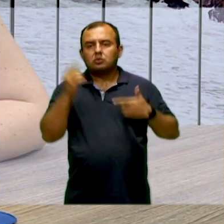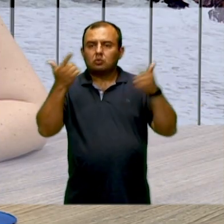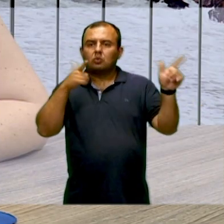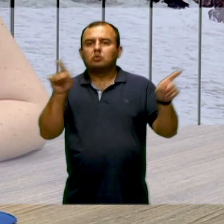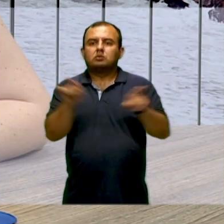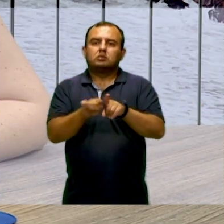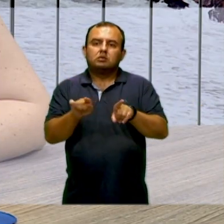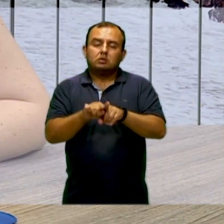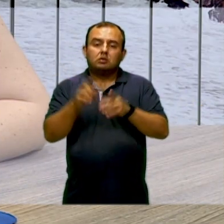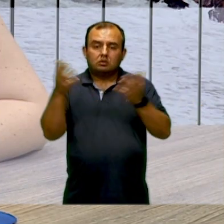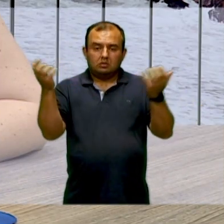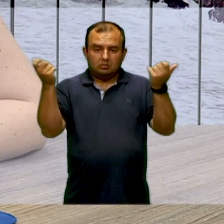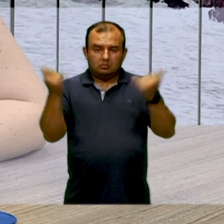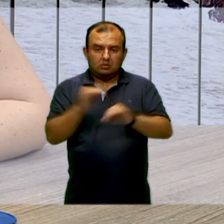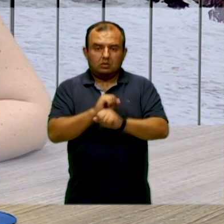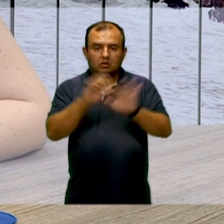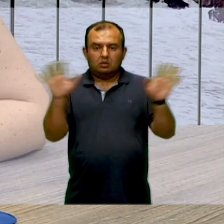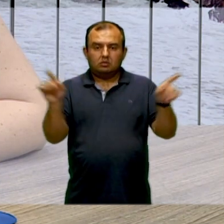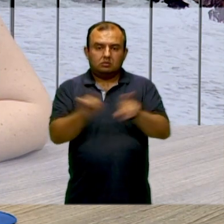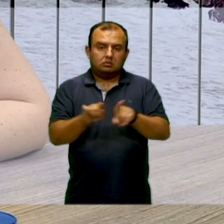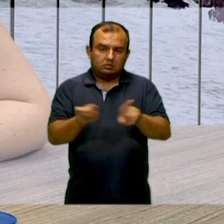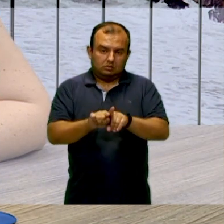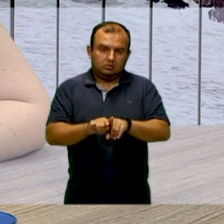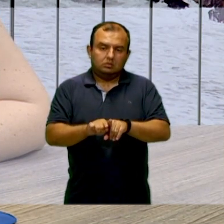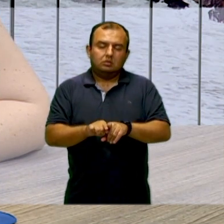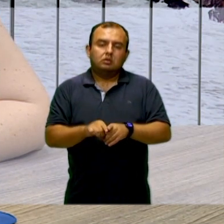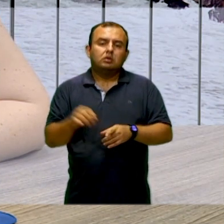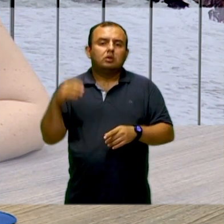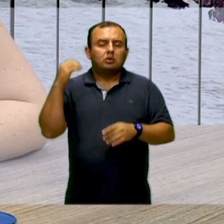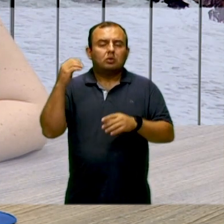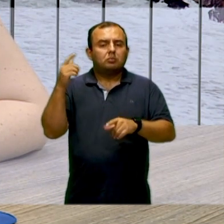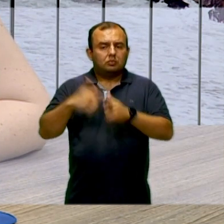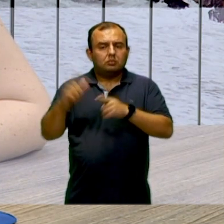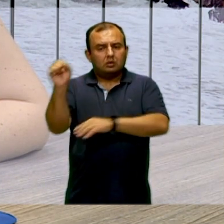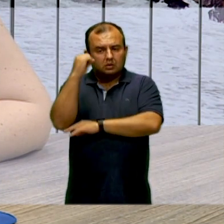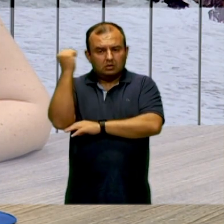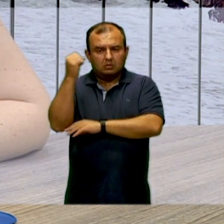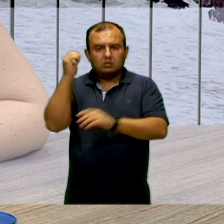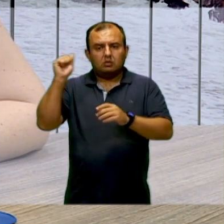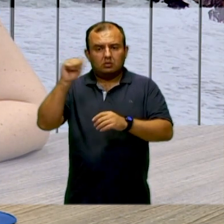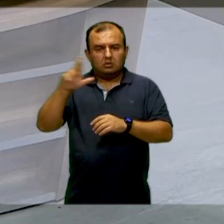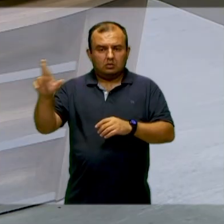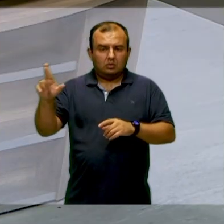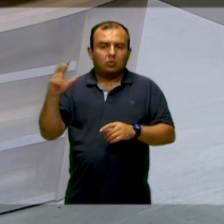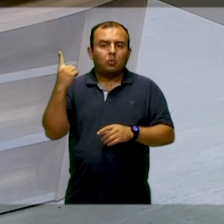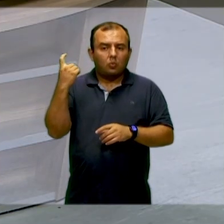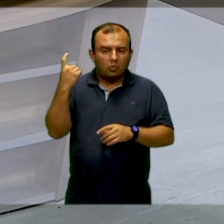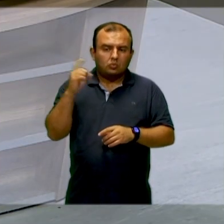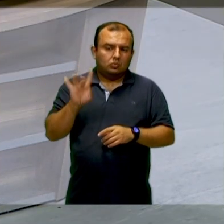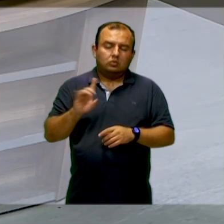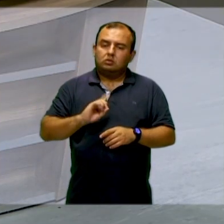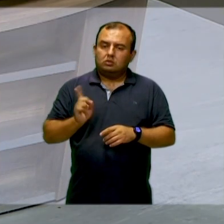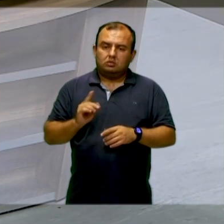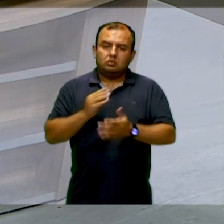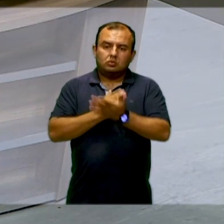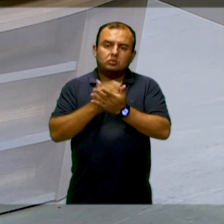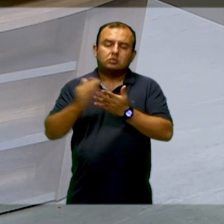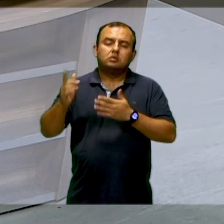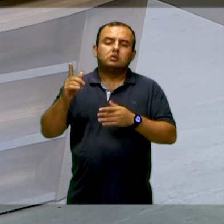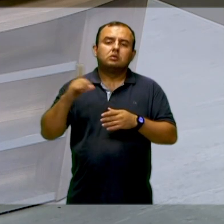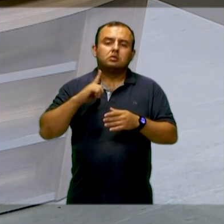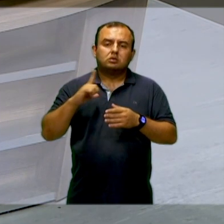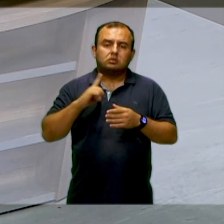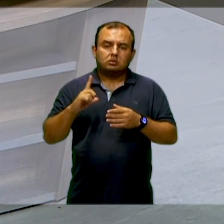peças. Mas eu quero deixar claro aqui que eu falei que o grave problema que a gente tem ali do ar-condicionado, mas ele não é o único. No início do ano teve